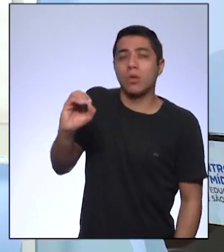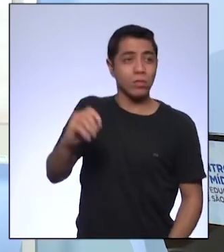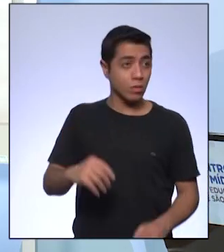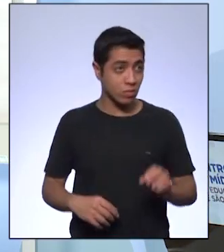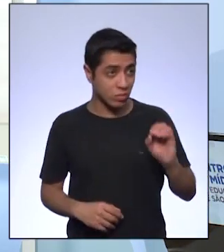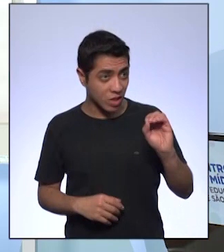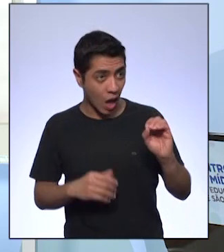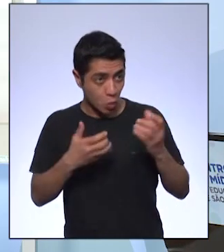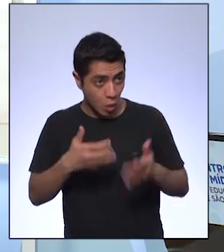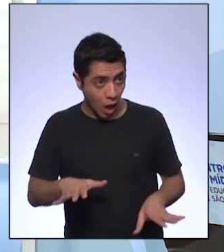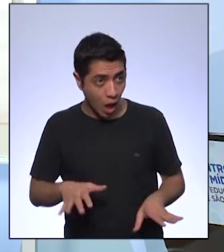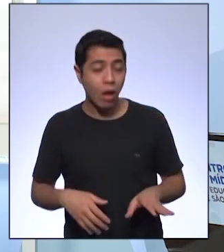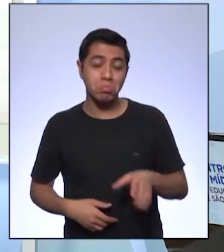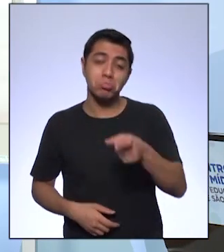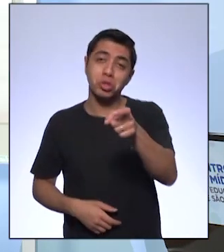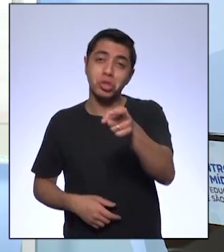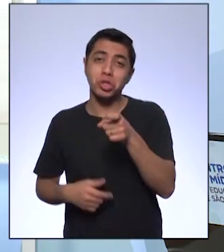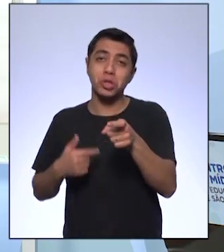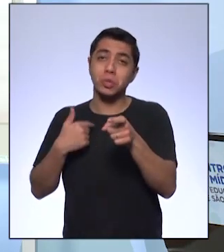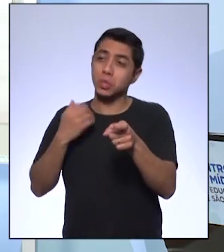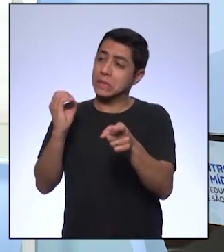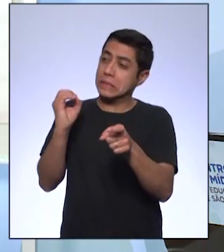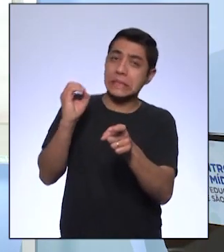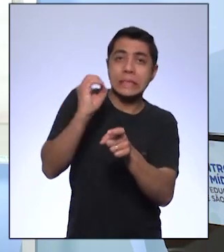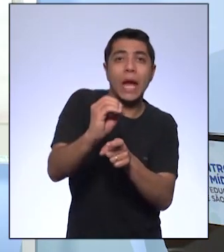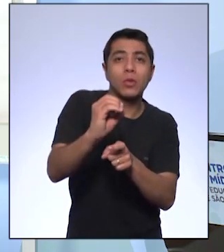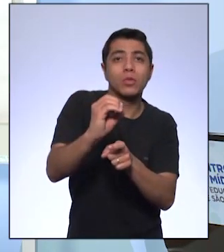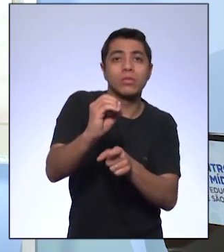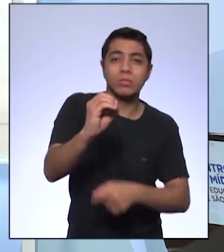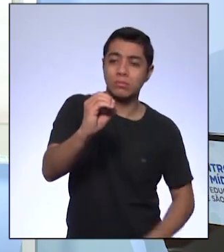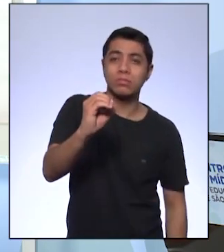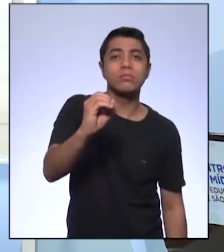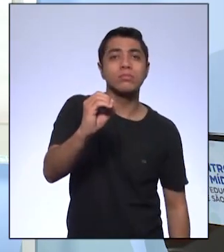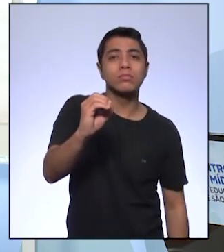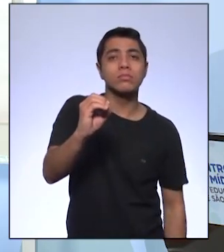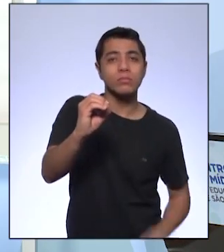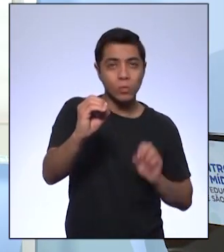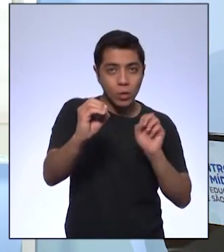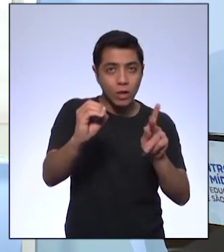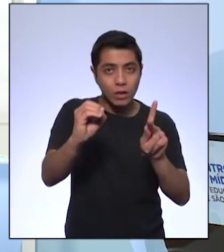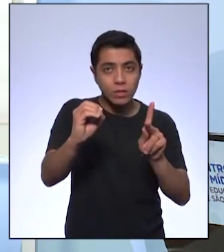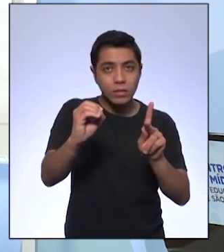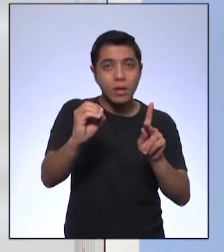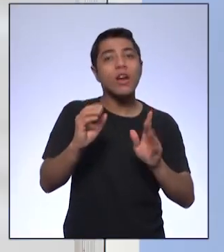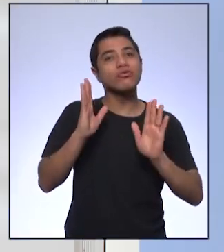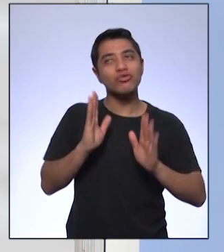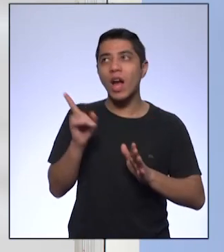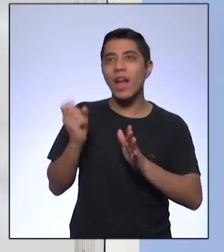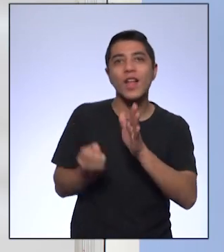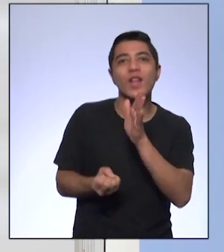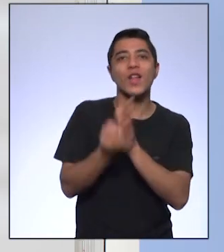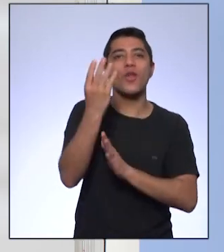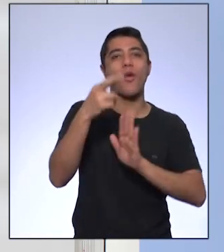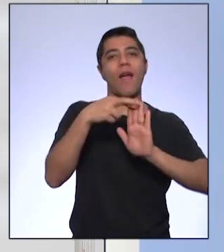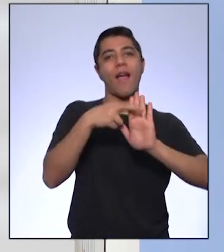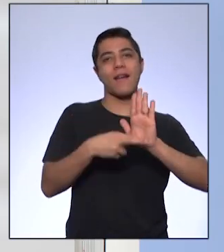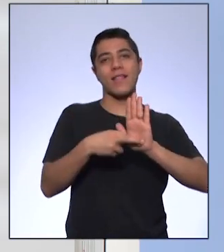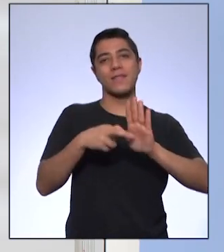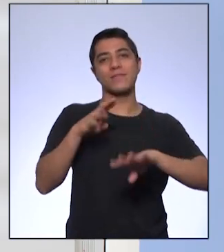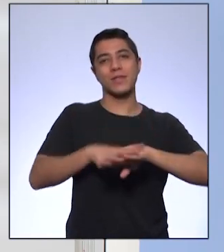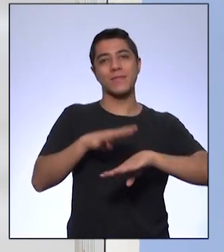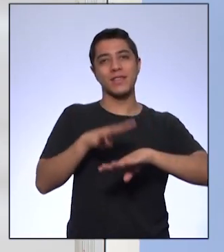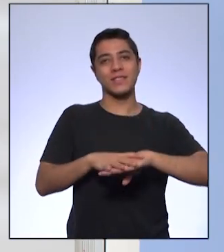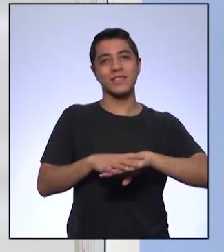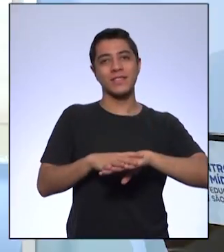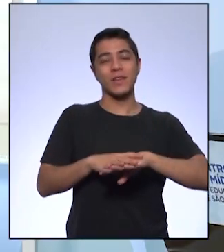que criamos aqui uma regra, uma sentença matemática, e para a aula de hoje ela tem um nome, ela se